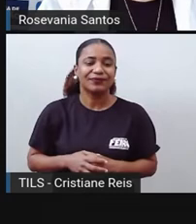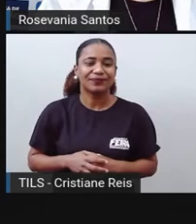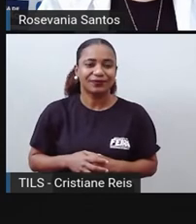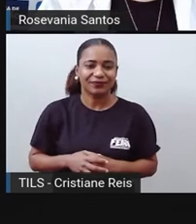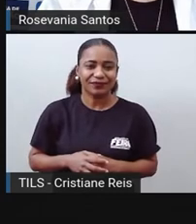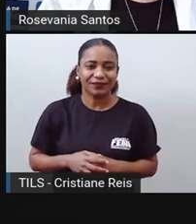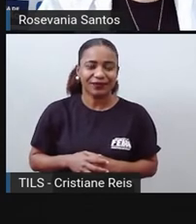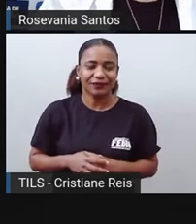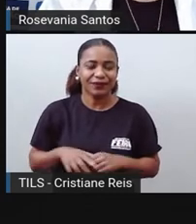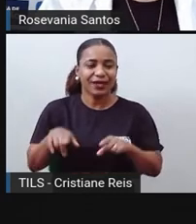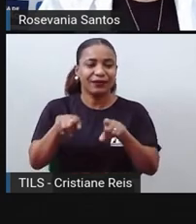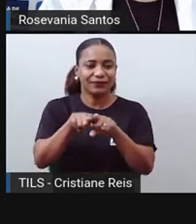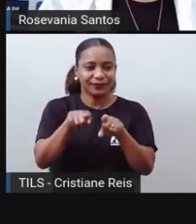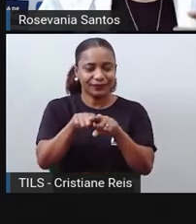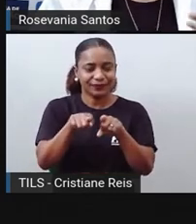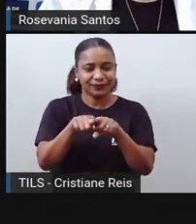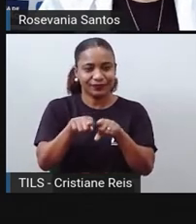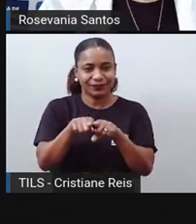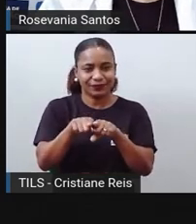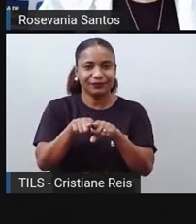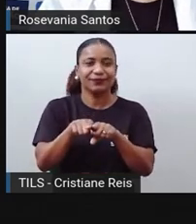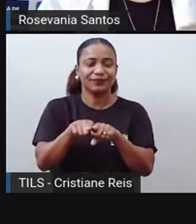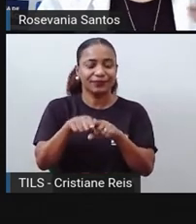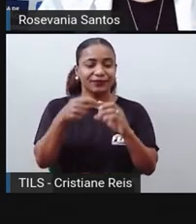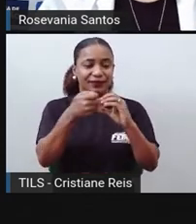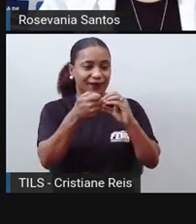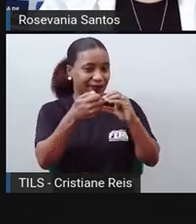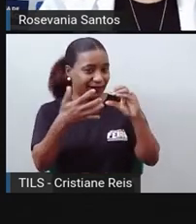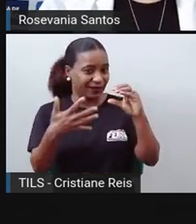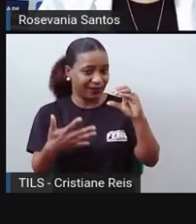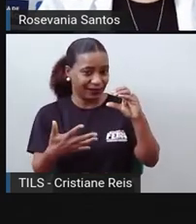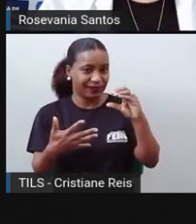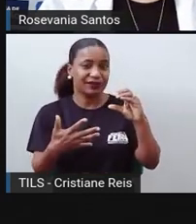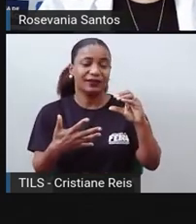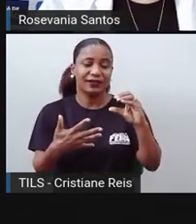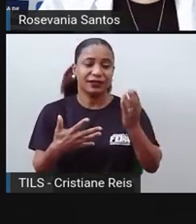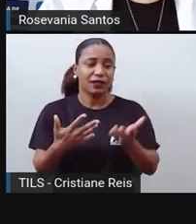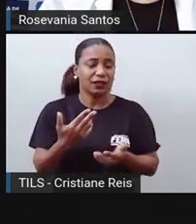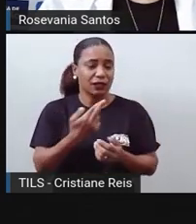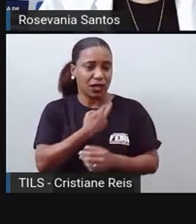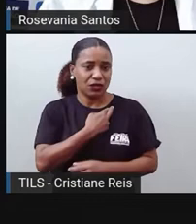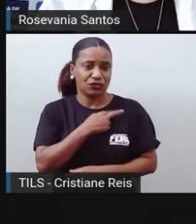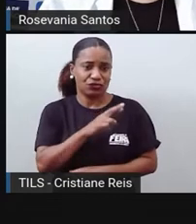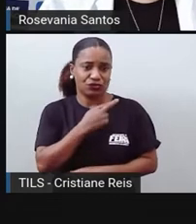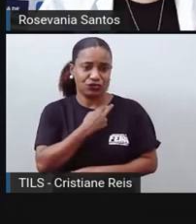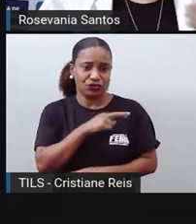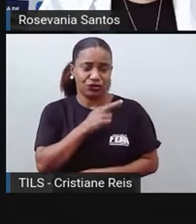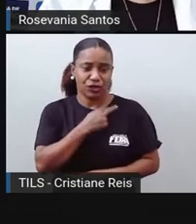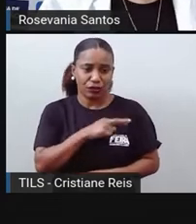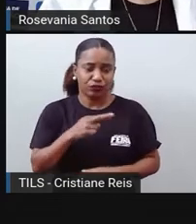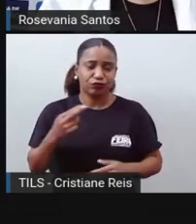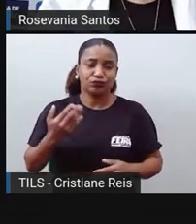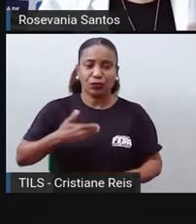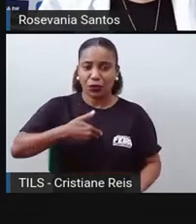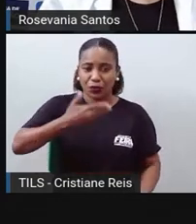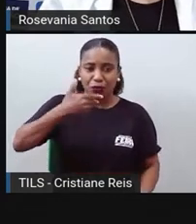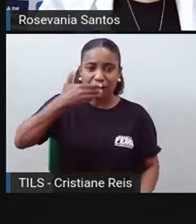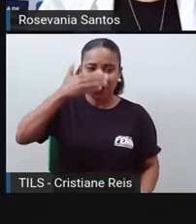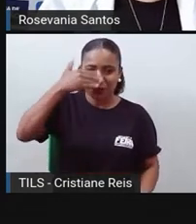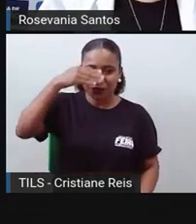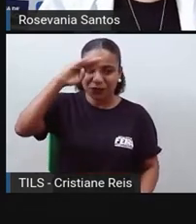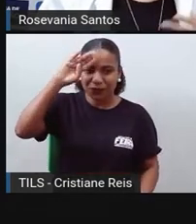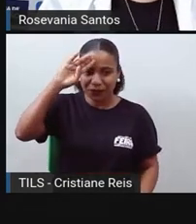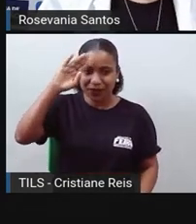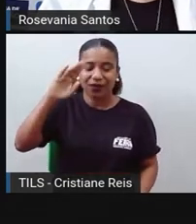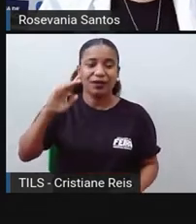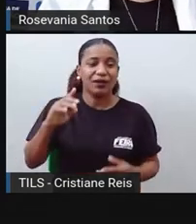né, por ter características da religião, né, muçulmana aqui predominando, né, claro que tem os judeus, tem